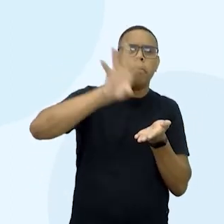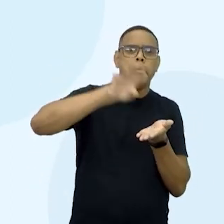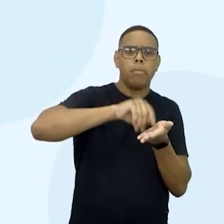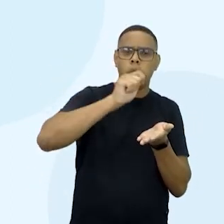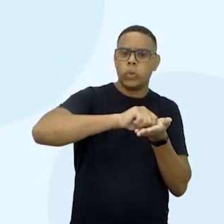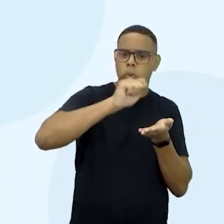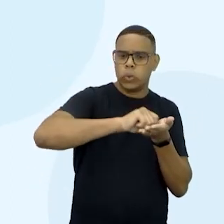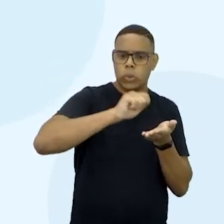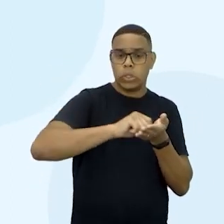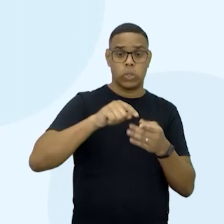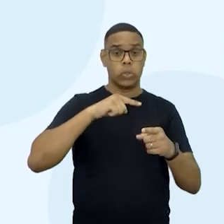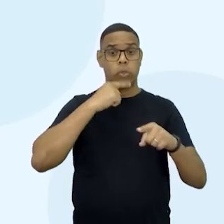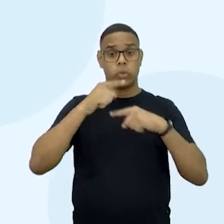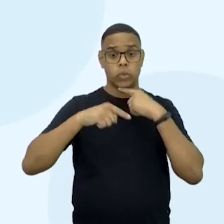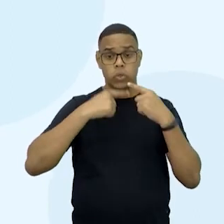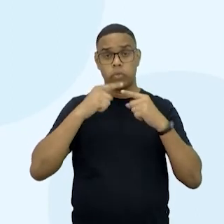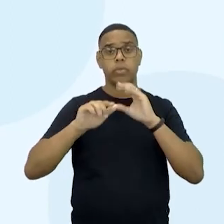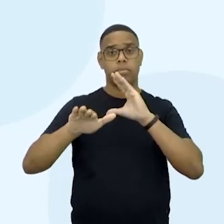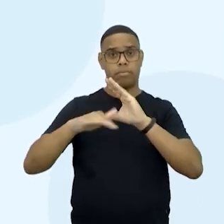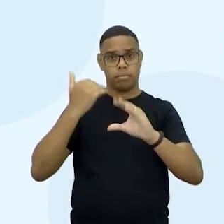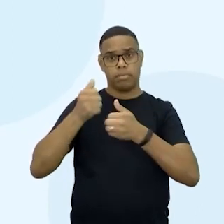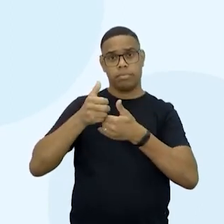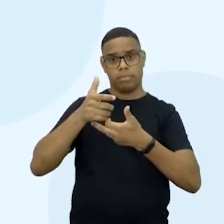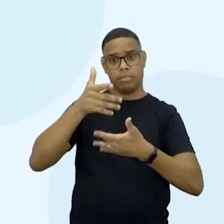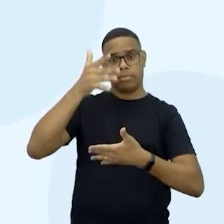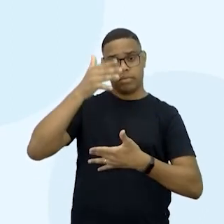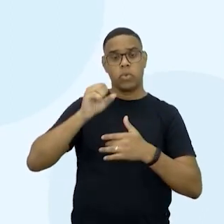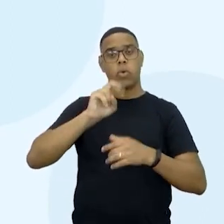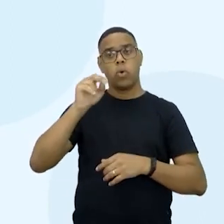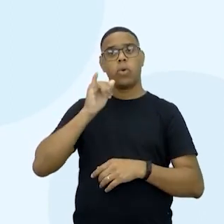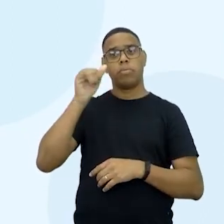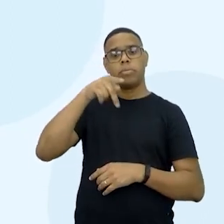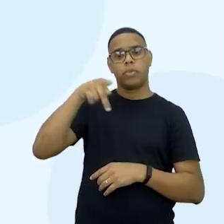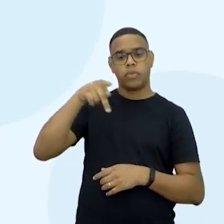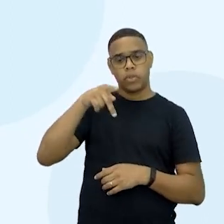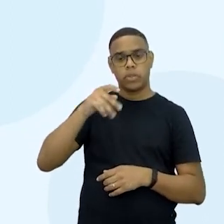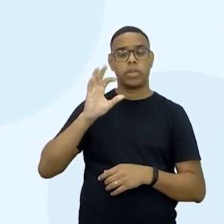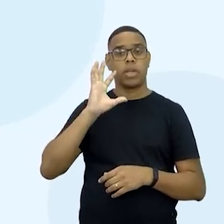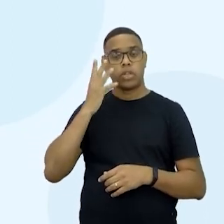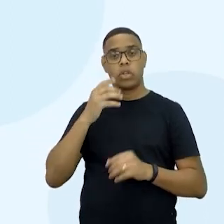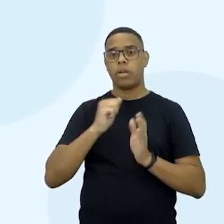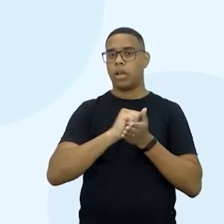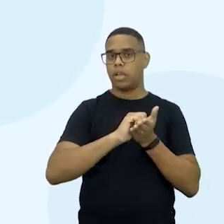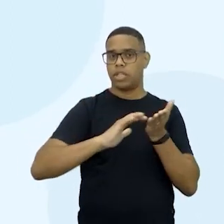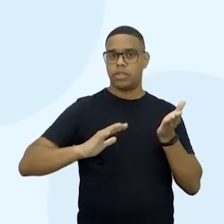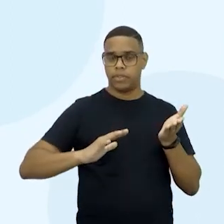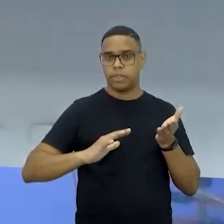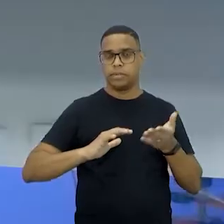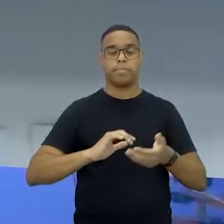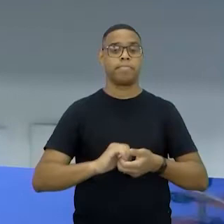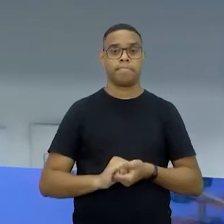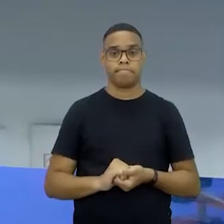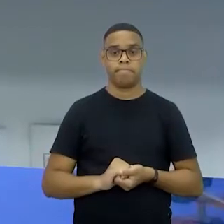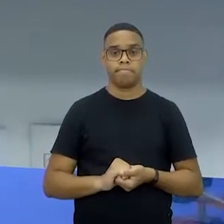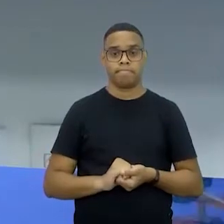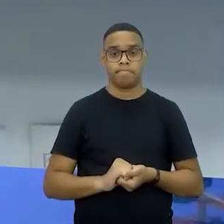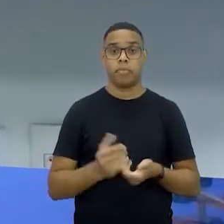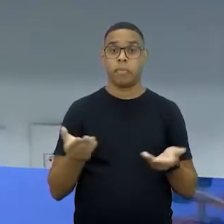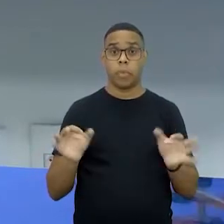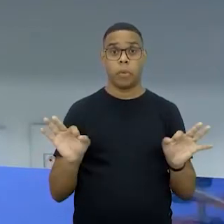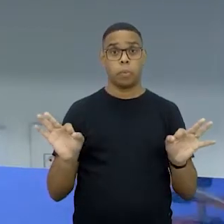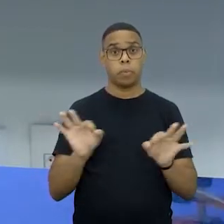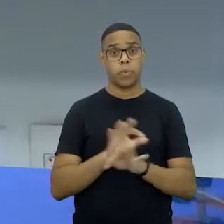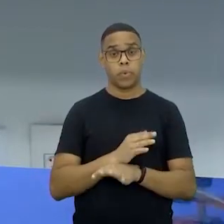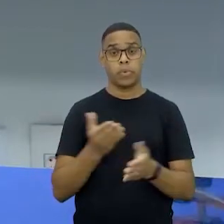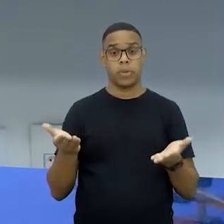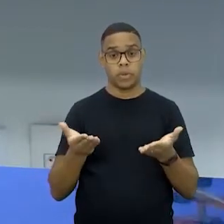aula duas Oi pode falar com a gente pelo chat ou pelo professor e resolvam as atividades eu vou